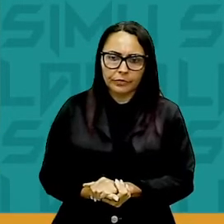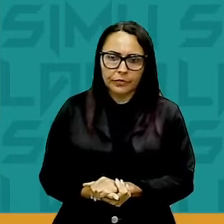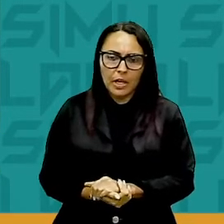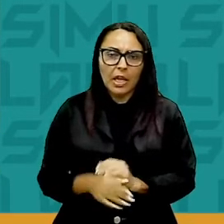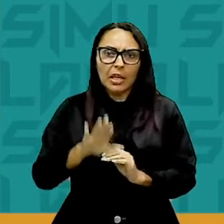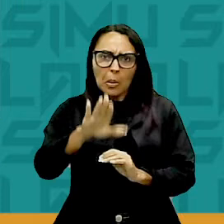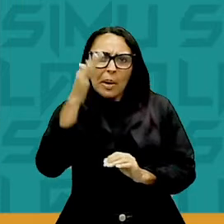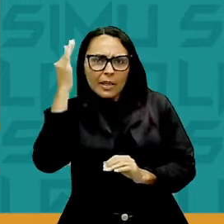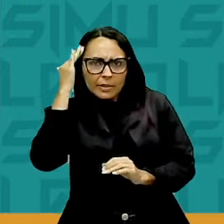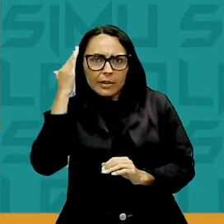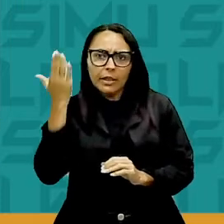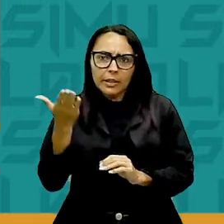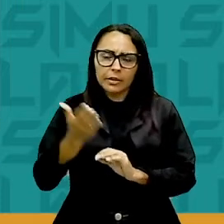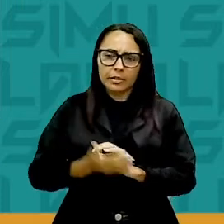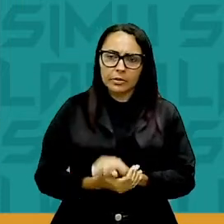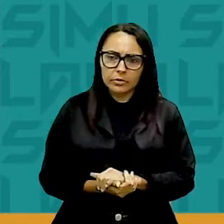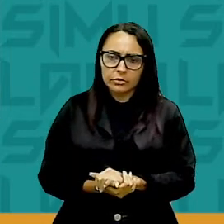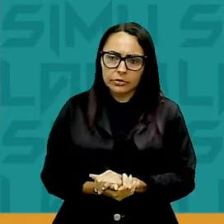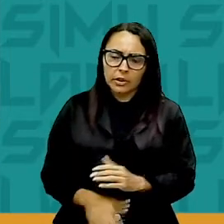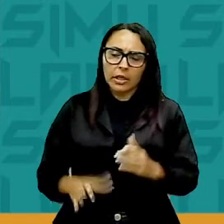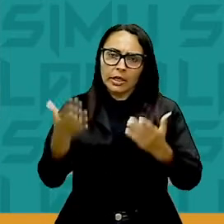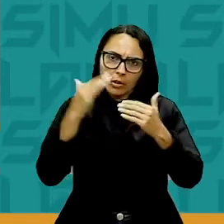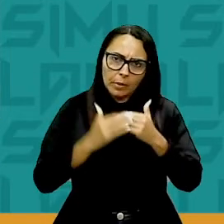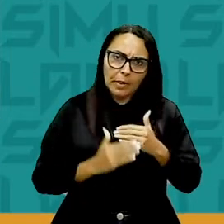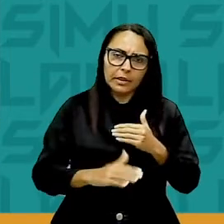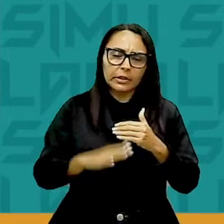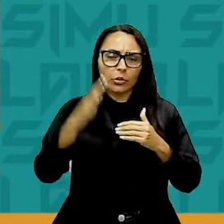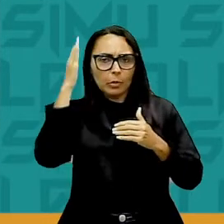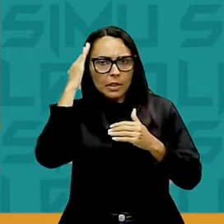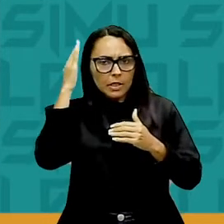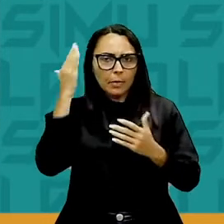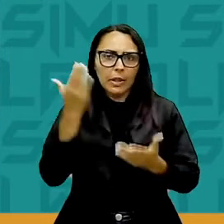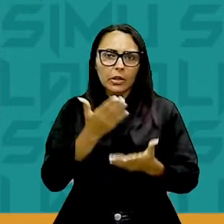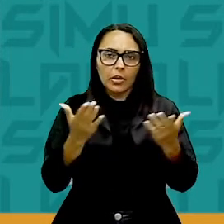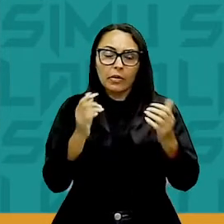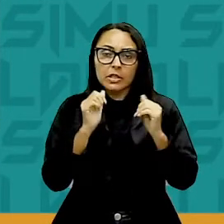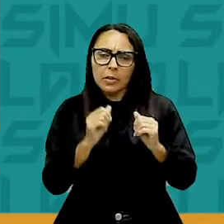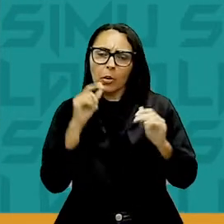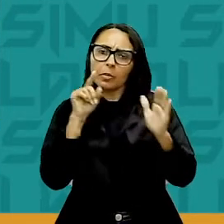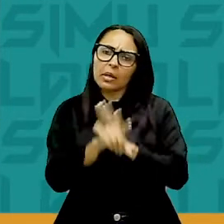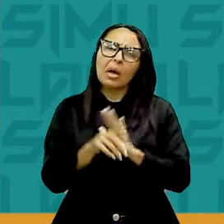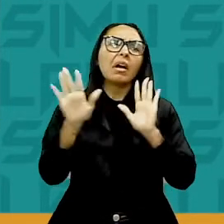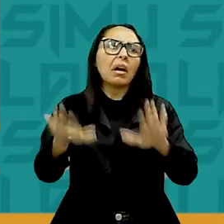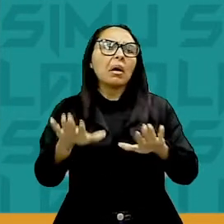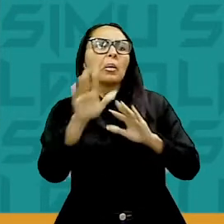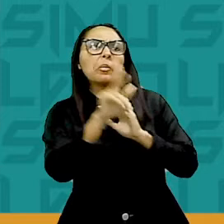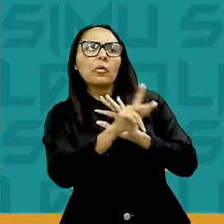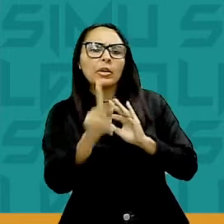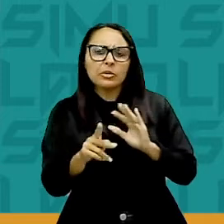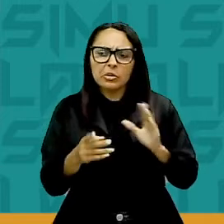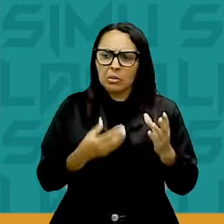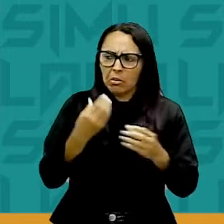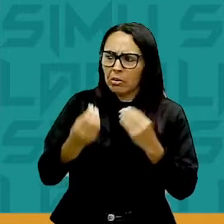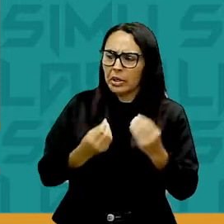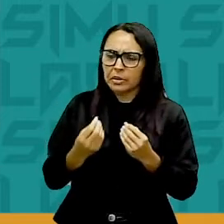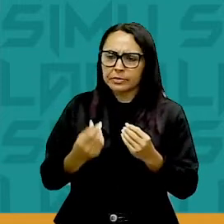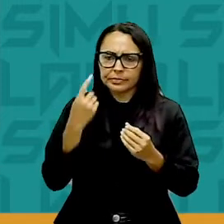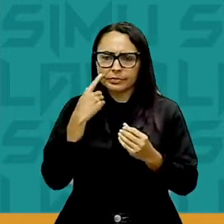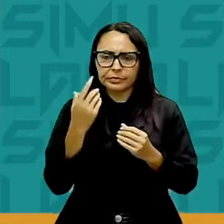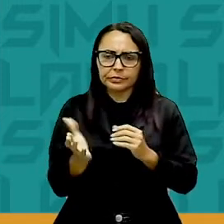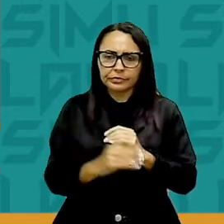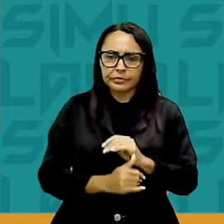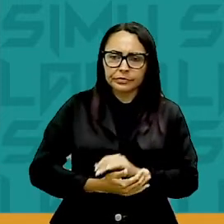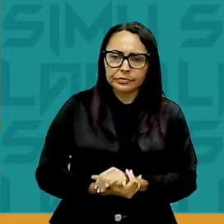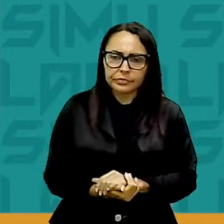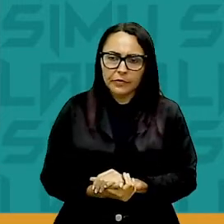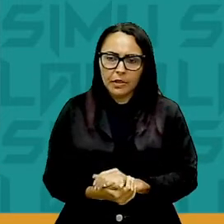você entender? Então, a partir desse pensamento, você pode perguntar, professor, ora, vamos lá,